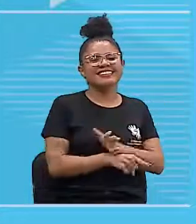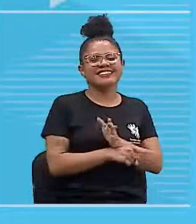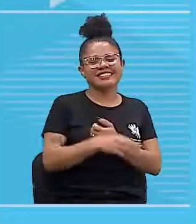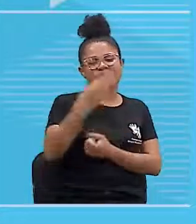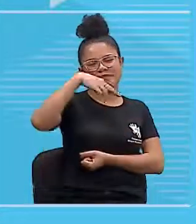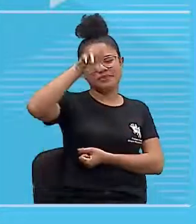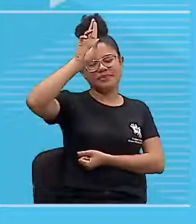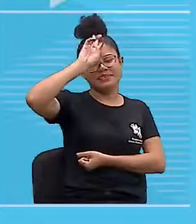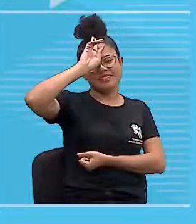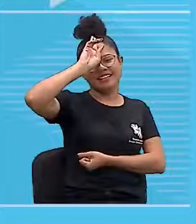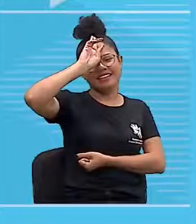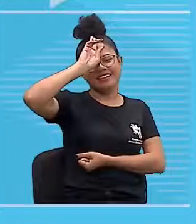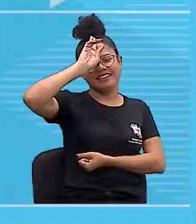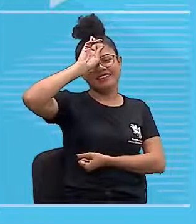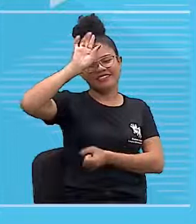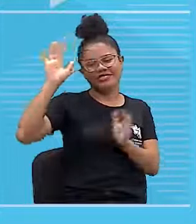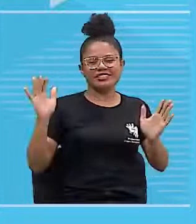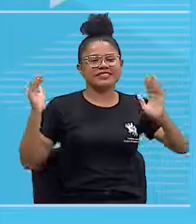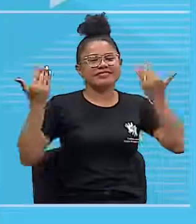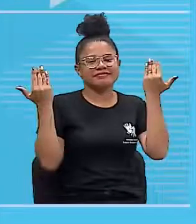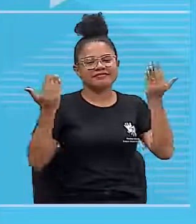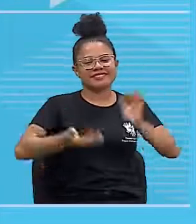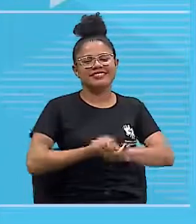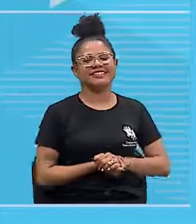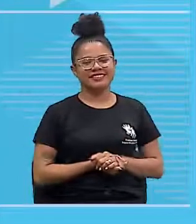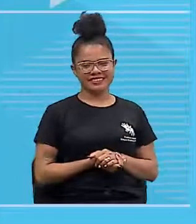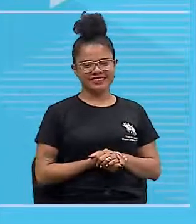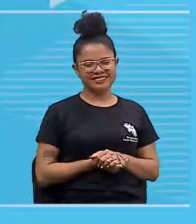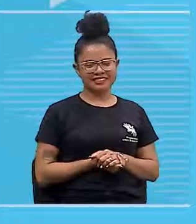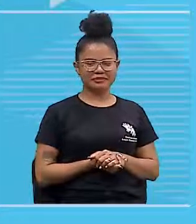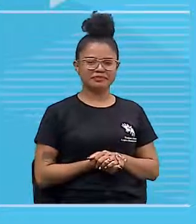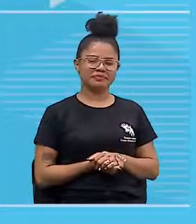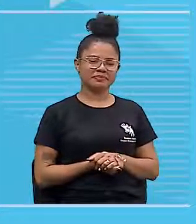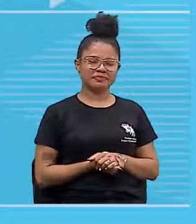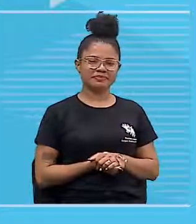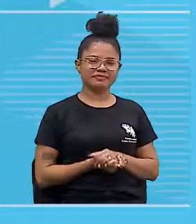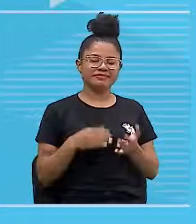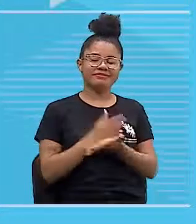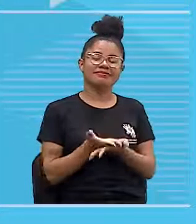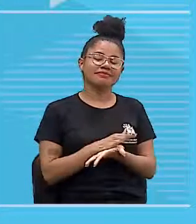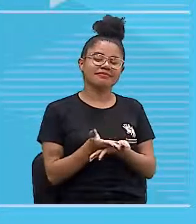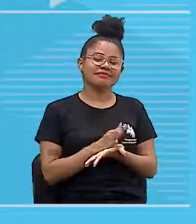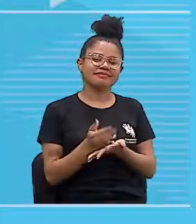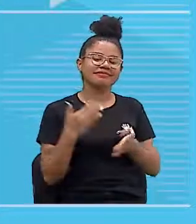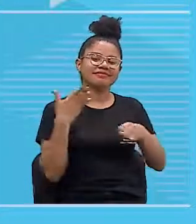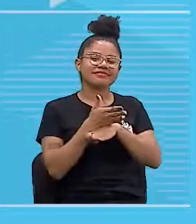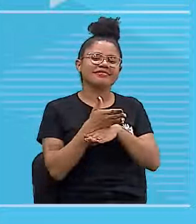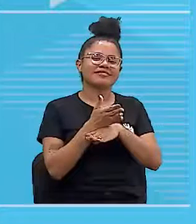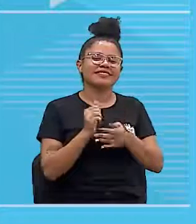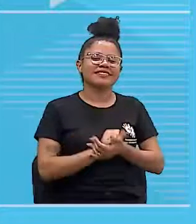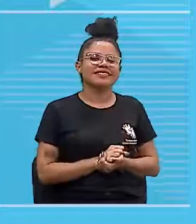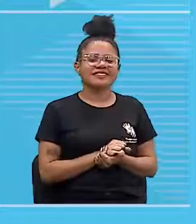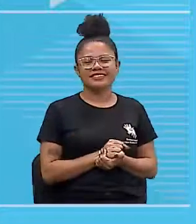para o almoço não foi Joyce a Joyce vai a Joyce a nossa intérprete disse que vai passar no vestibular